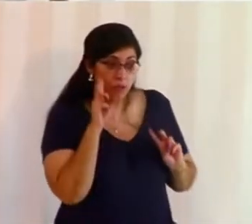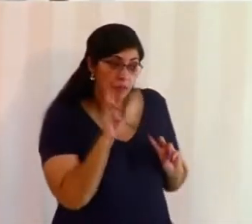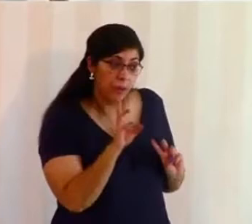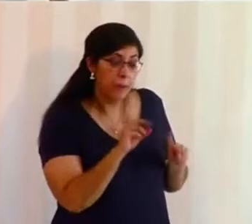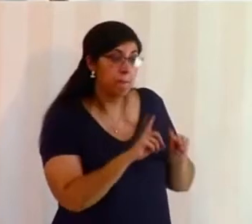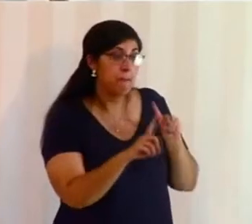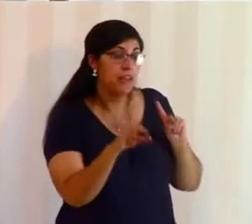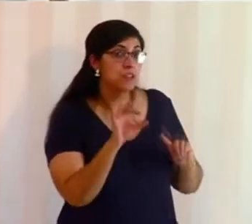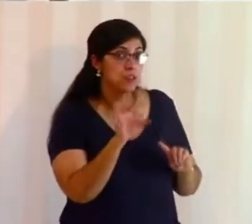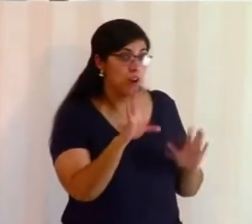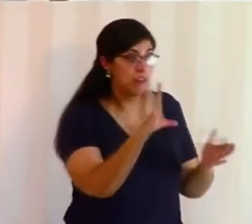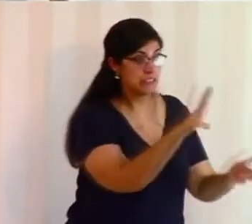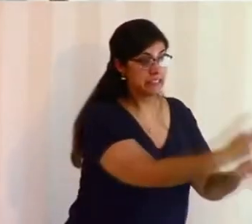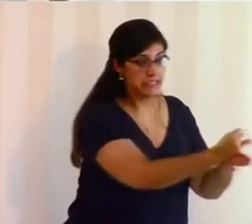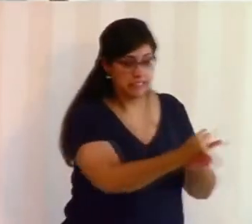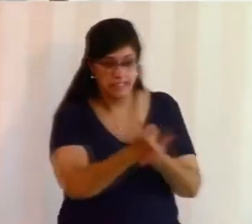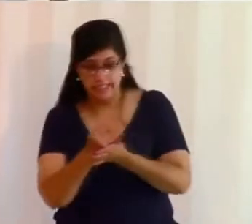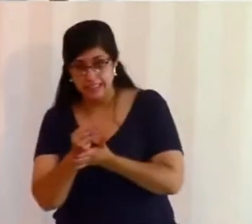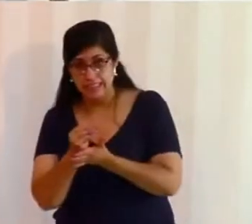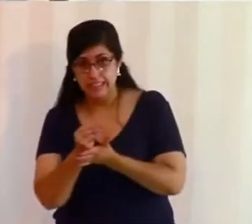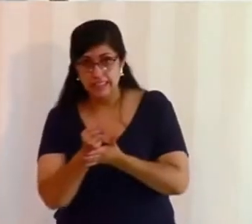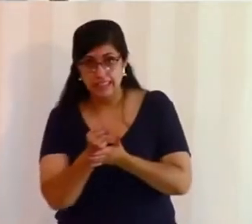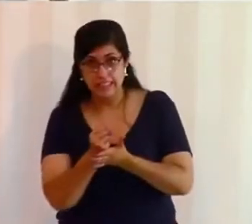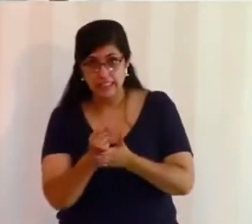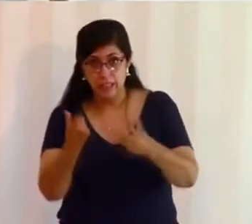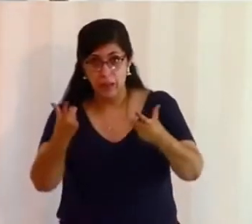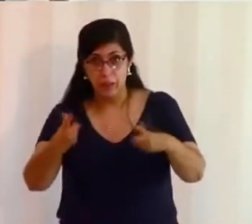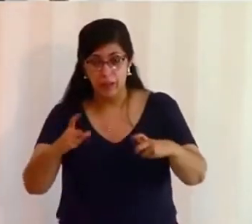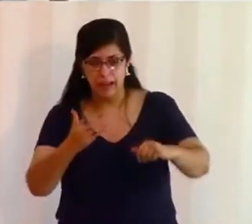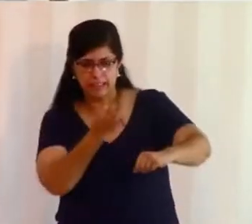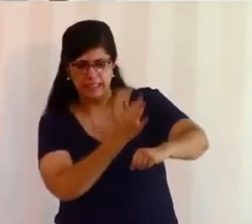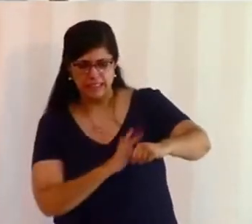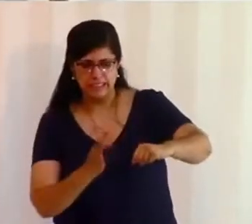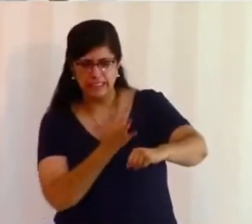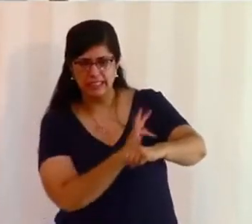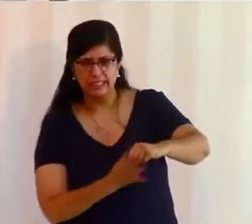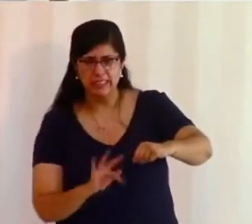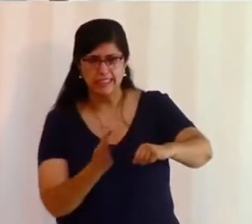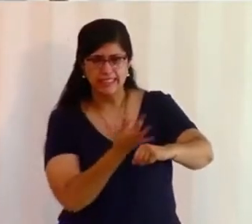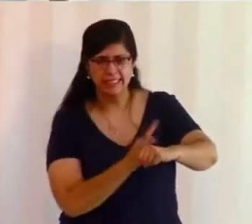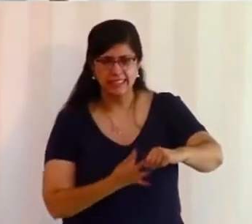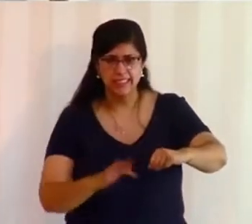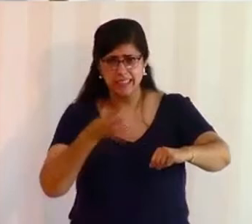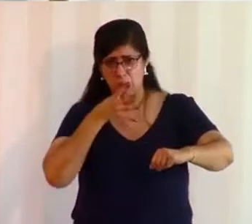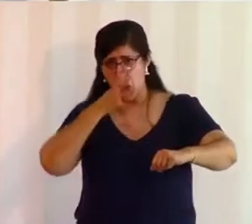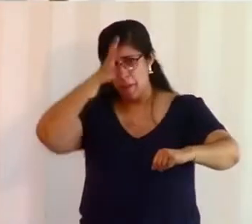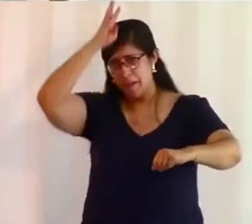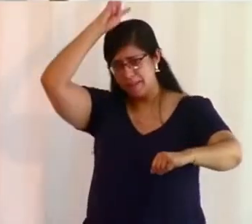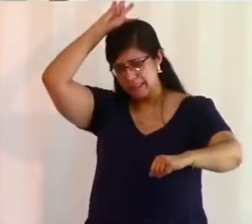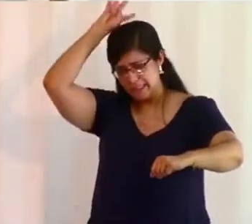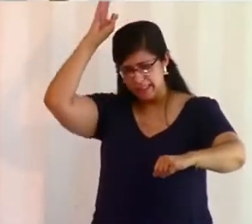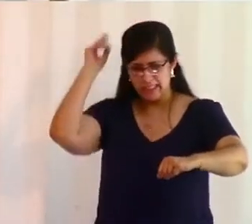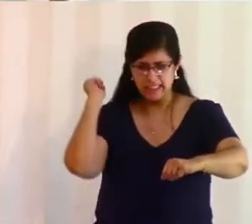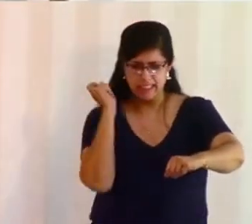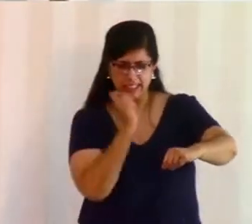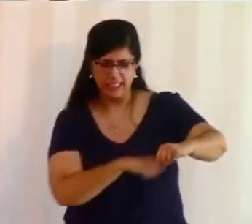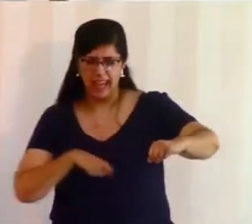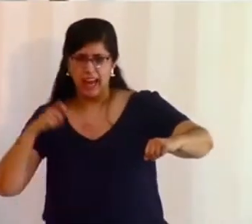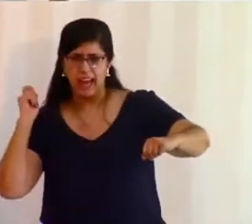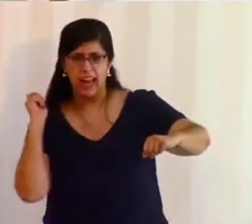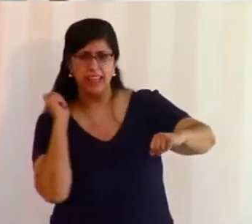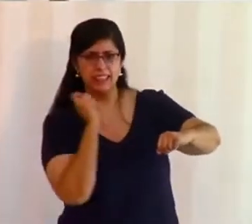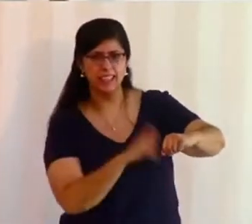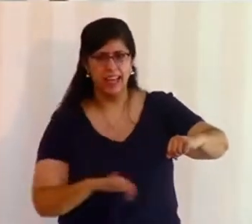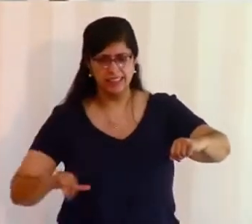praça, na presença das autoridades. Os pretores estão ali, e agora há uma denúncia contra aqueles homens. Estes homens,